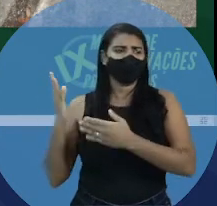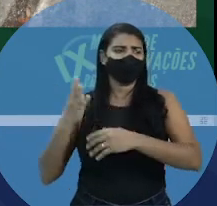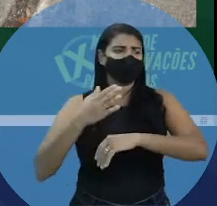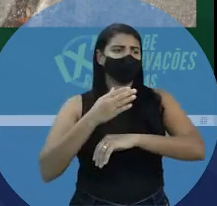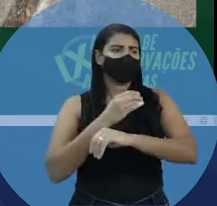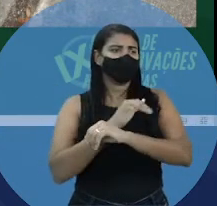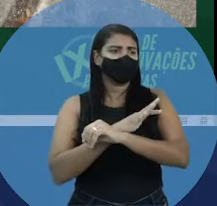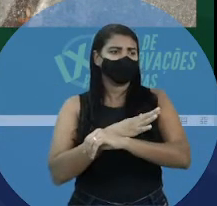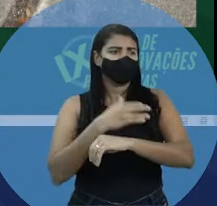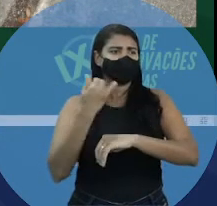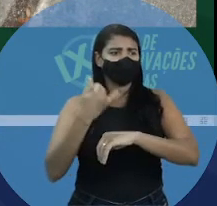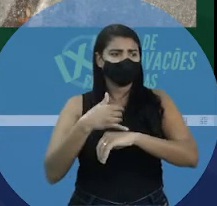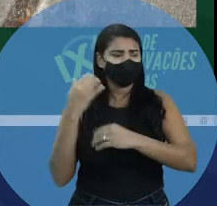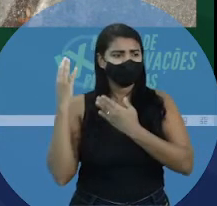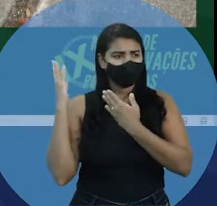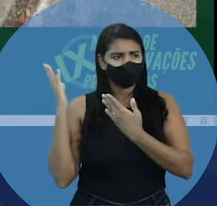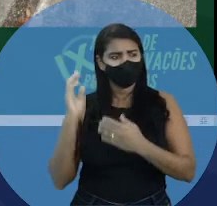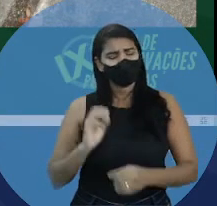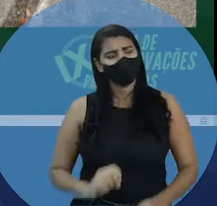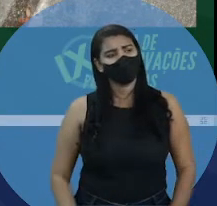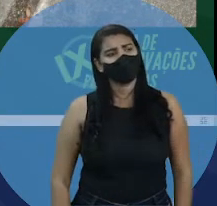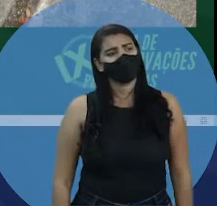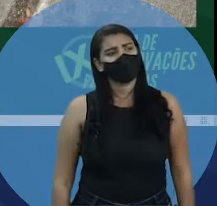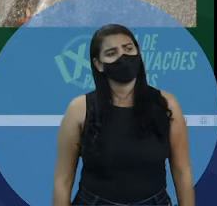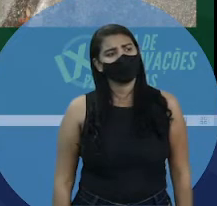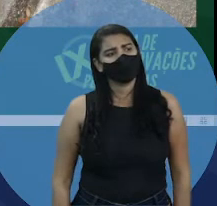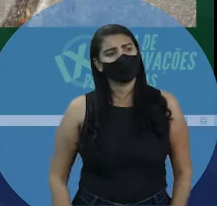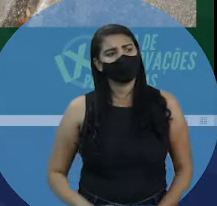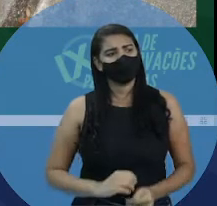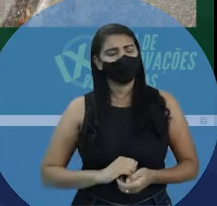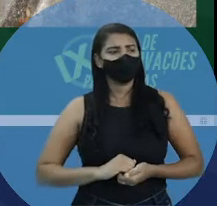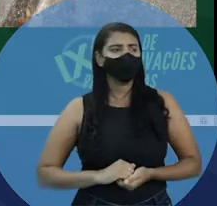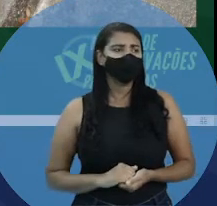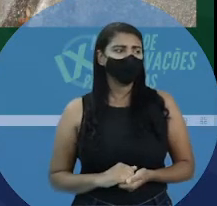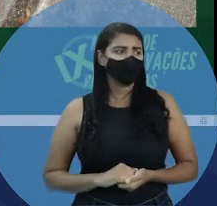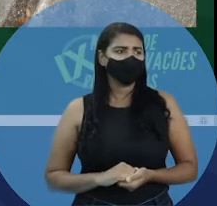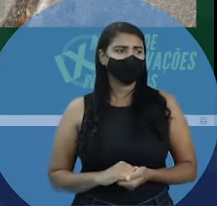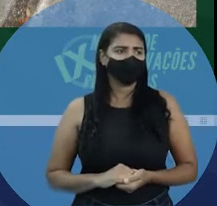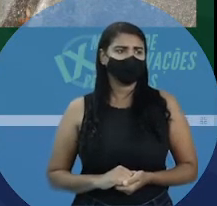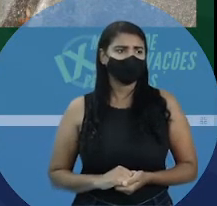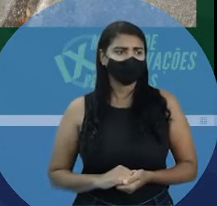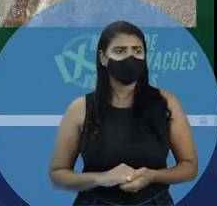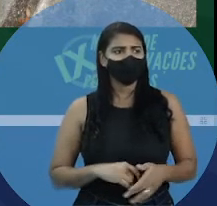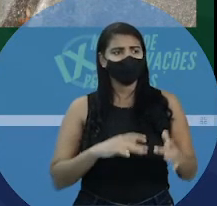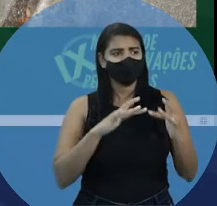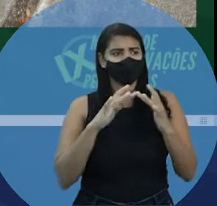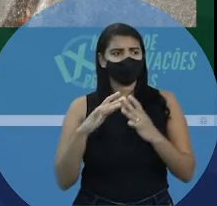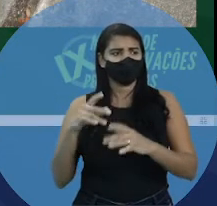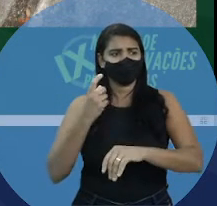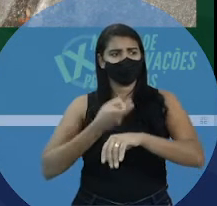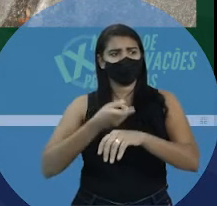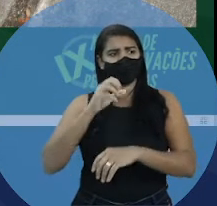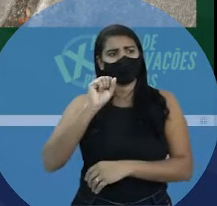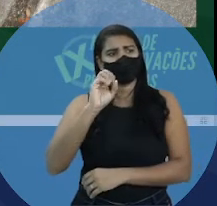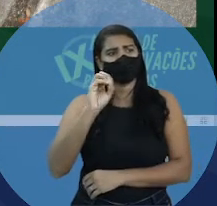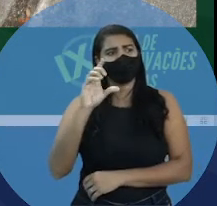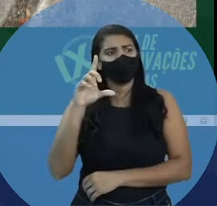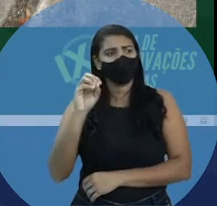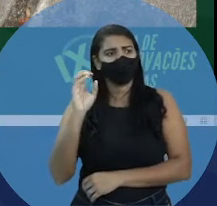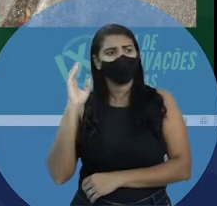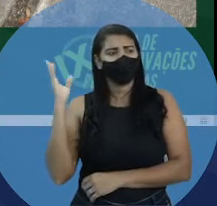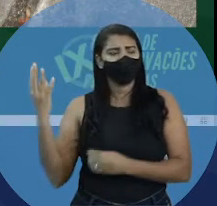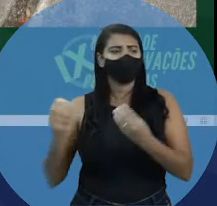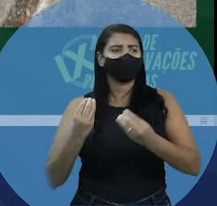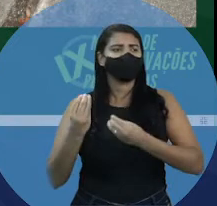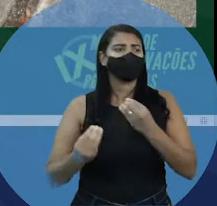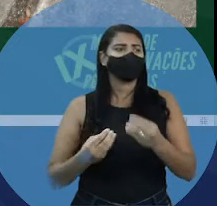que continham ali que acabaram contaminando o solo, como também alguns pés